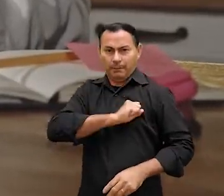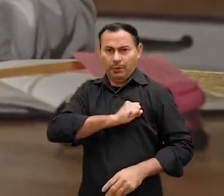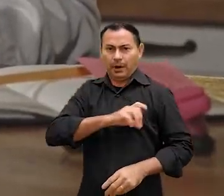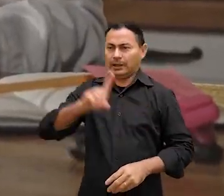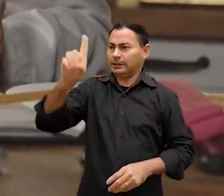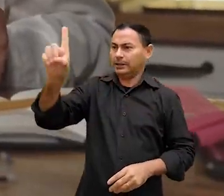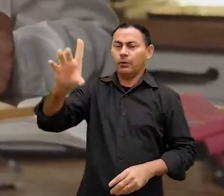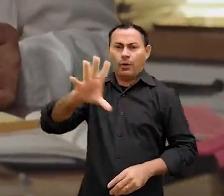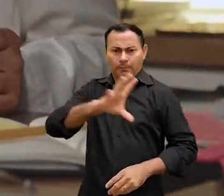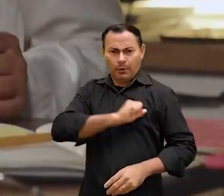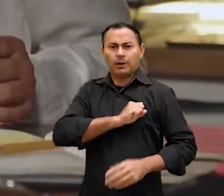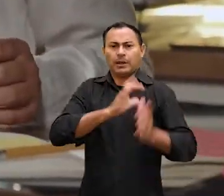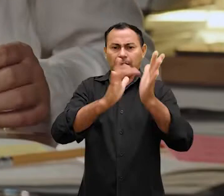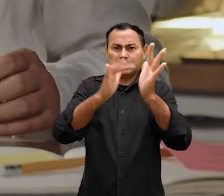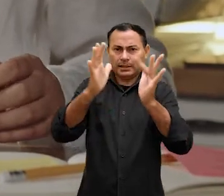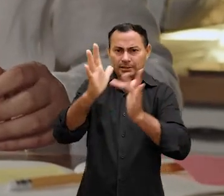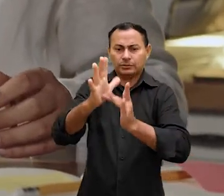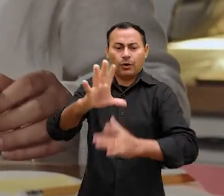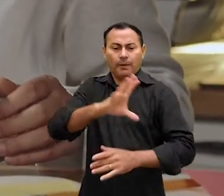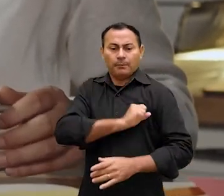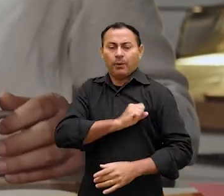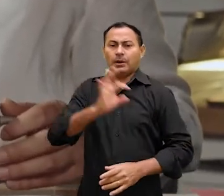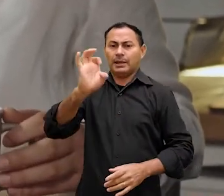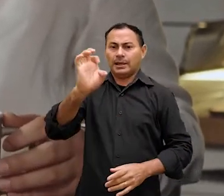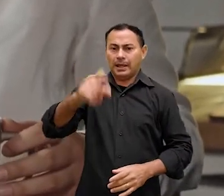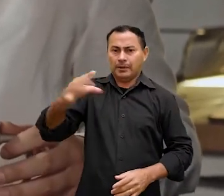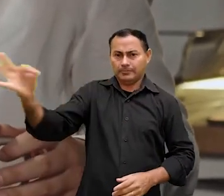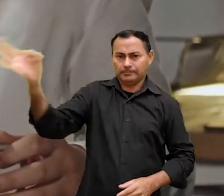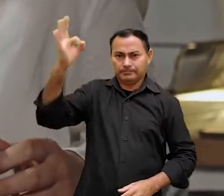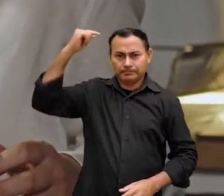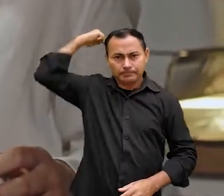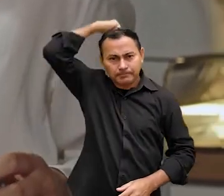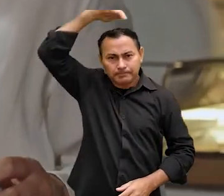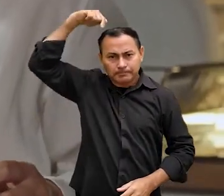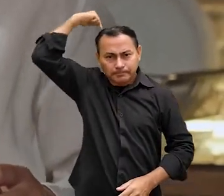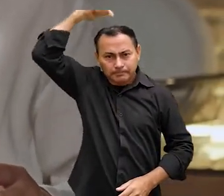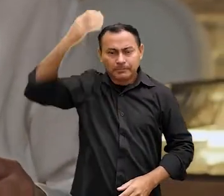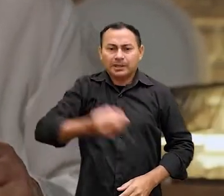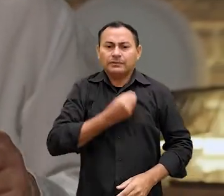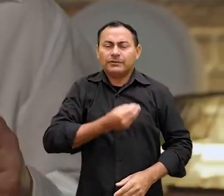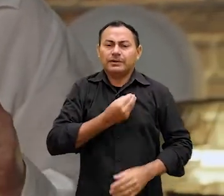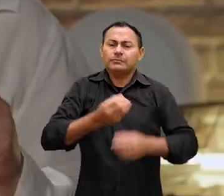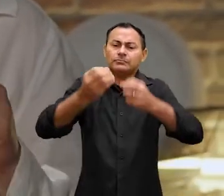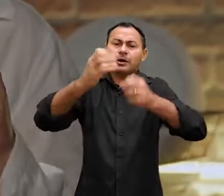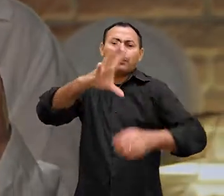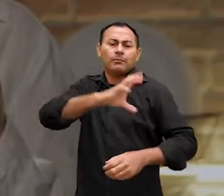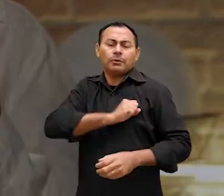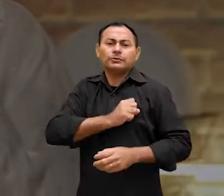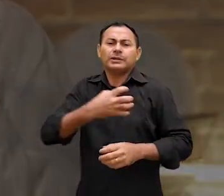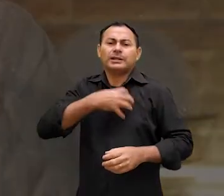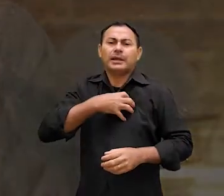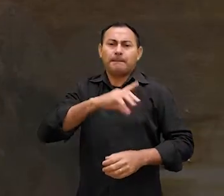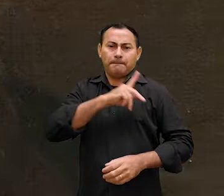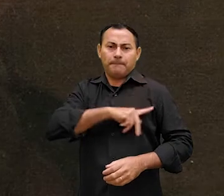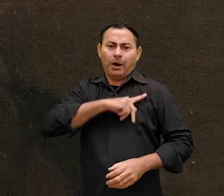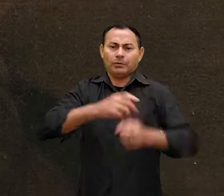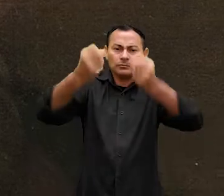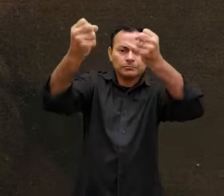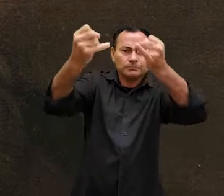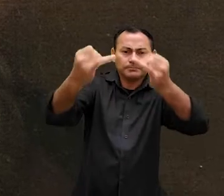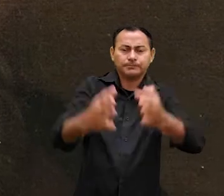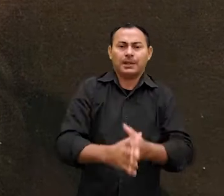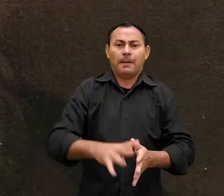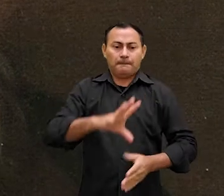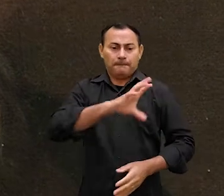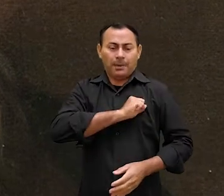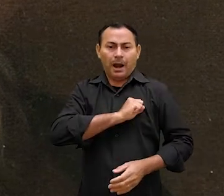Deus, o amor que é Cristo, o amor que é o Espírito Santo, agirá da maneira descrita por Paulo nesse texto. Paulo dá uma definição